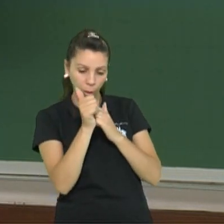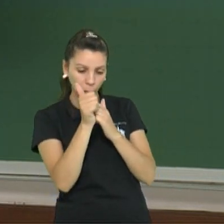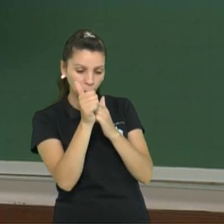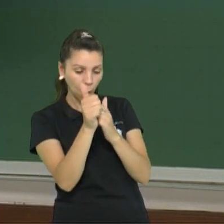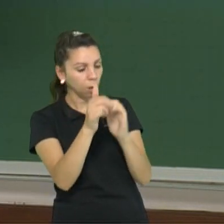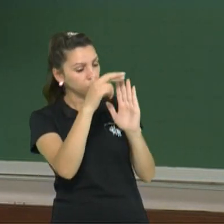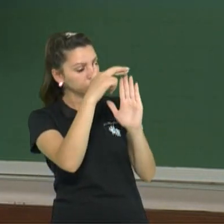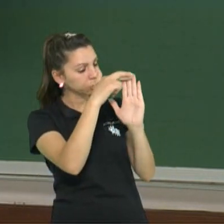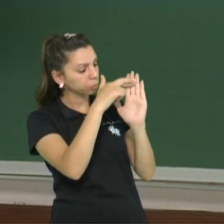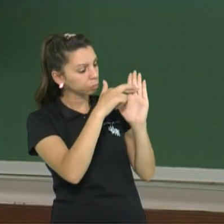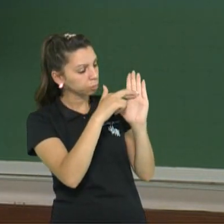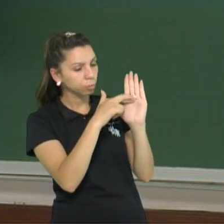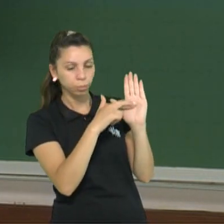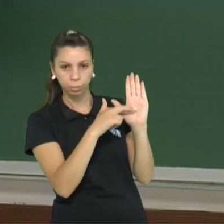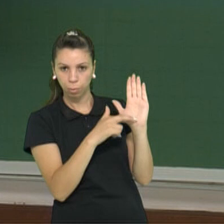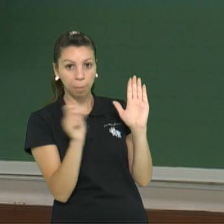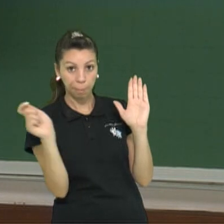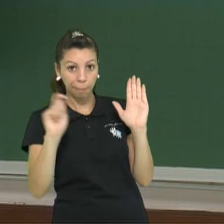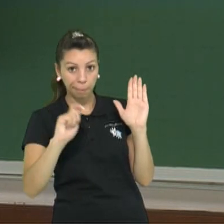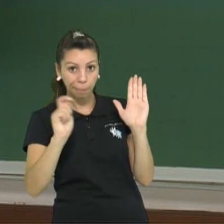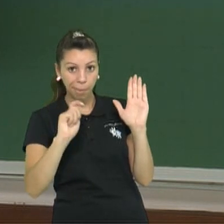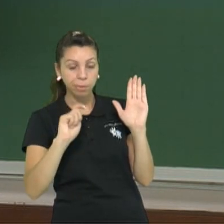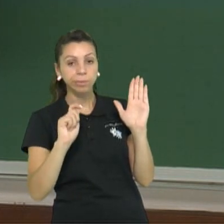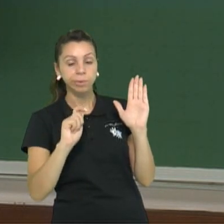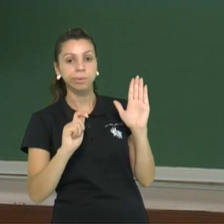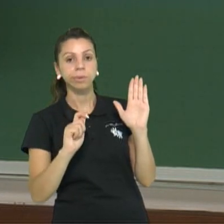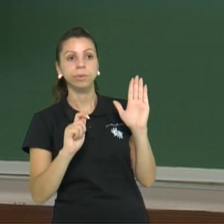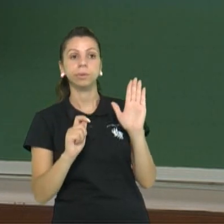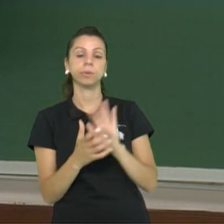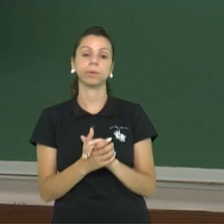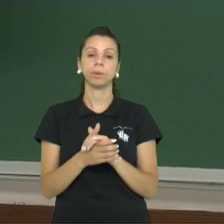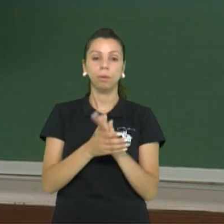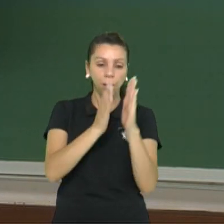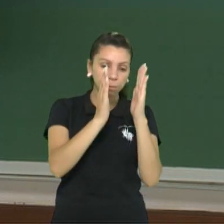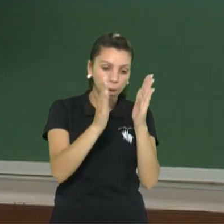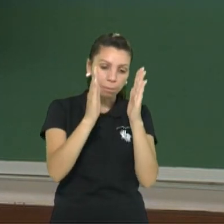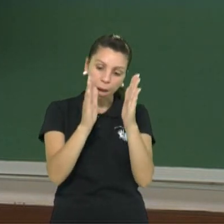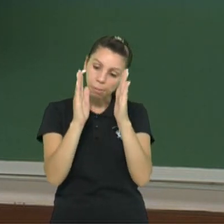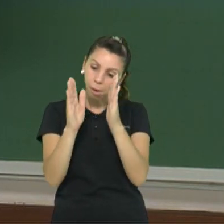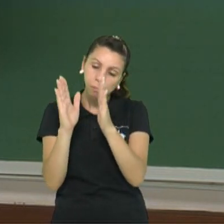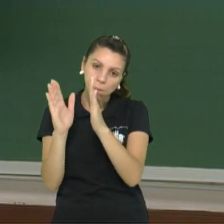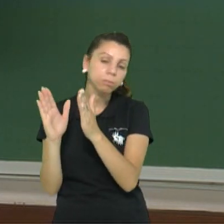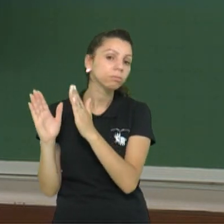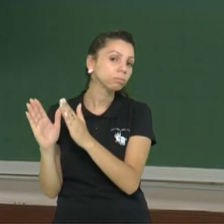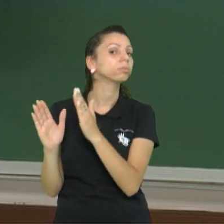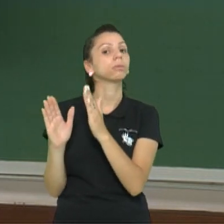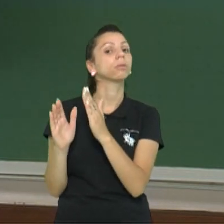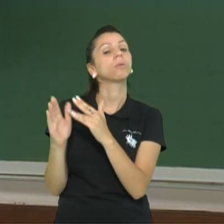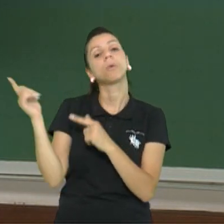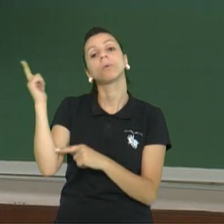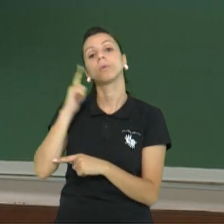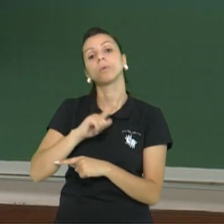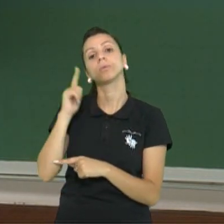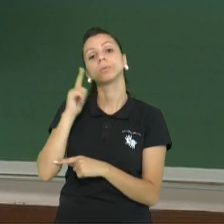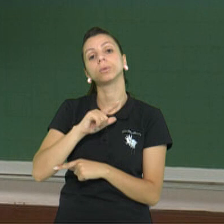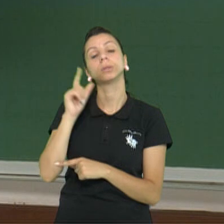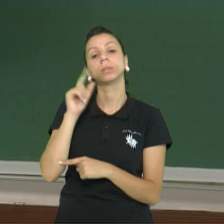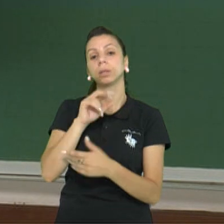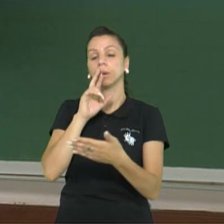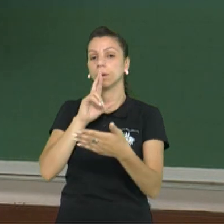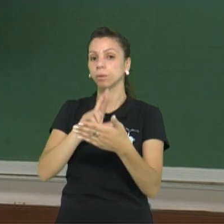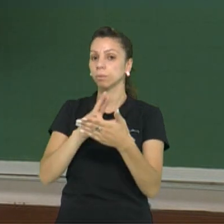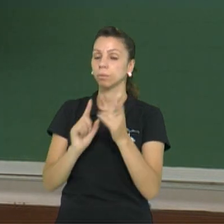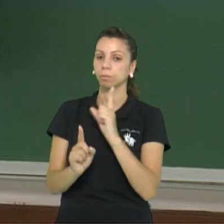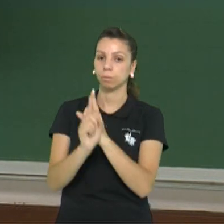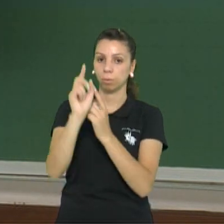de bolo ali. É uma receitinha onde você vai seguir aquelas etapas para que você construa